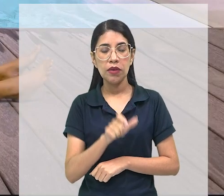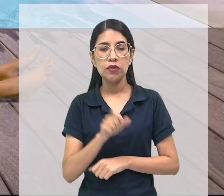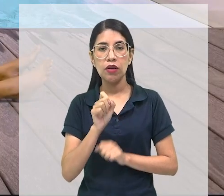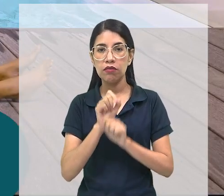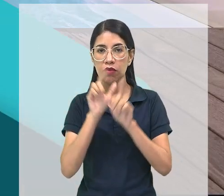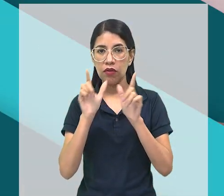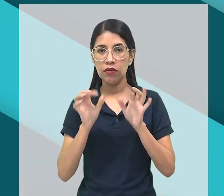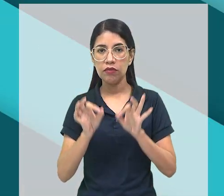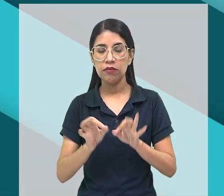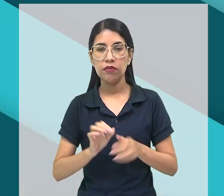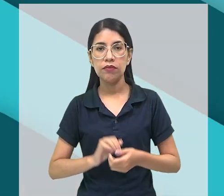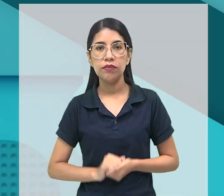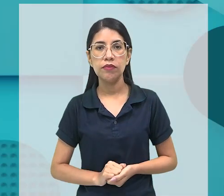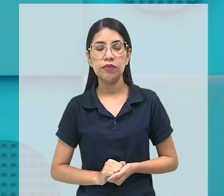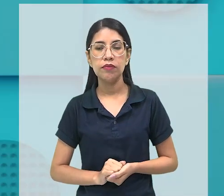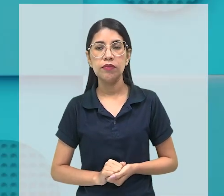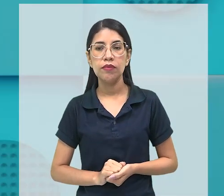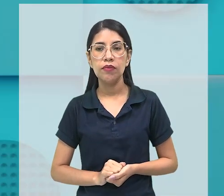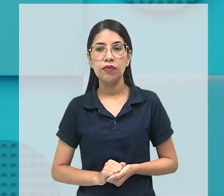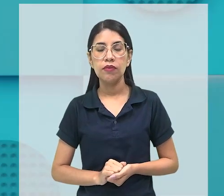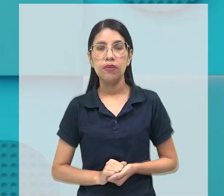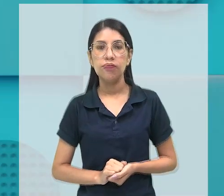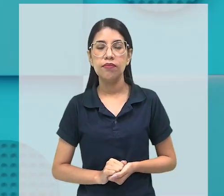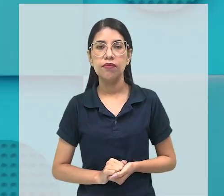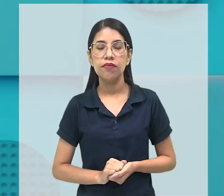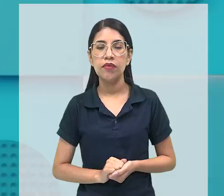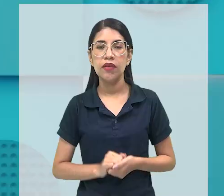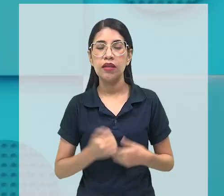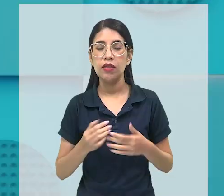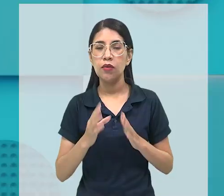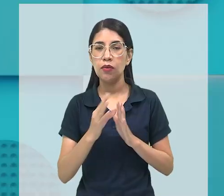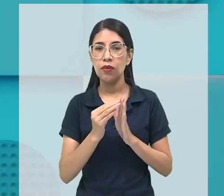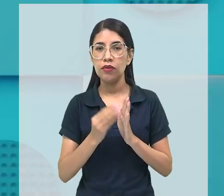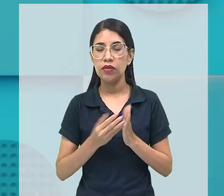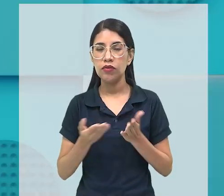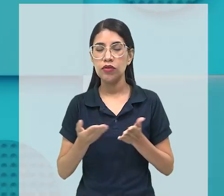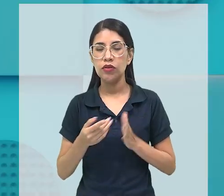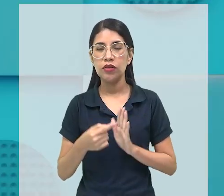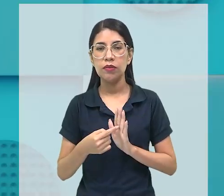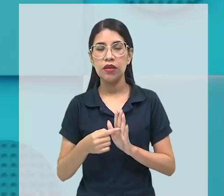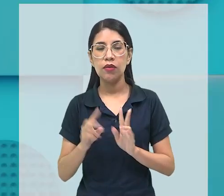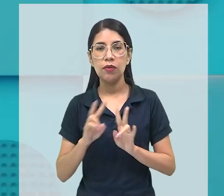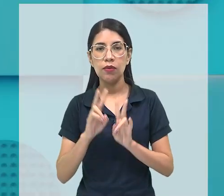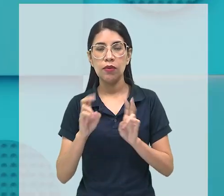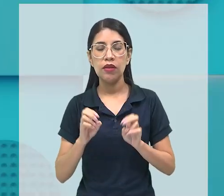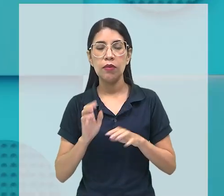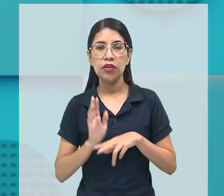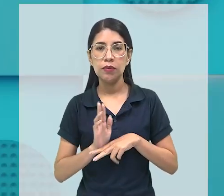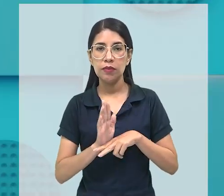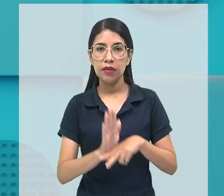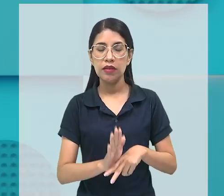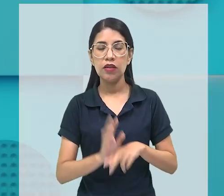consciência. Muito bem, então esses foram os conteúdos relacionados aos primeiros